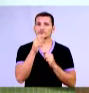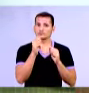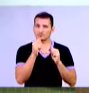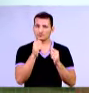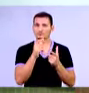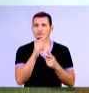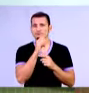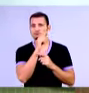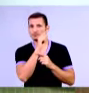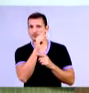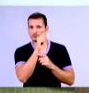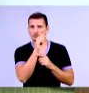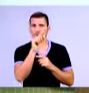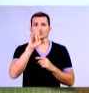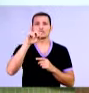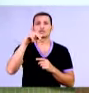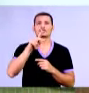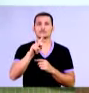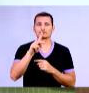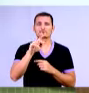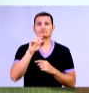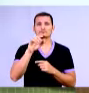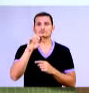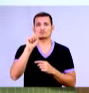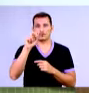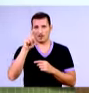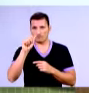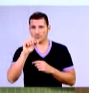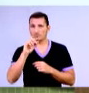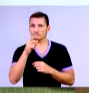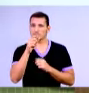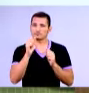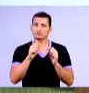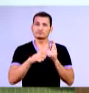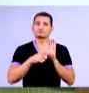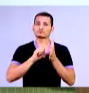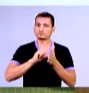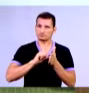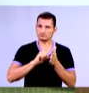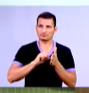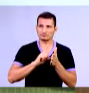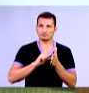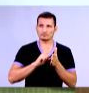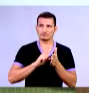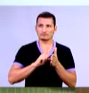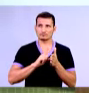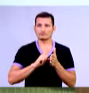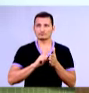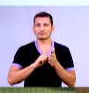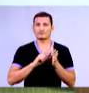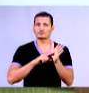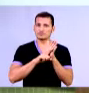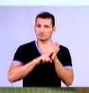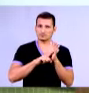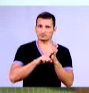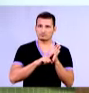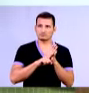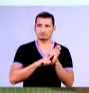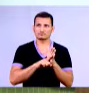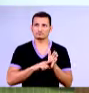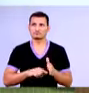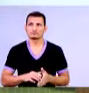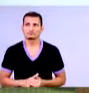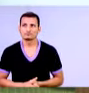para esse livro no ambiente virtual, ou você pode se antecipar e buscar isso aí. Eu